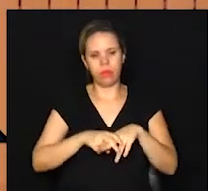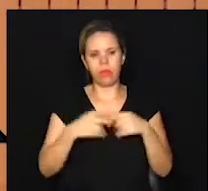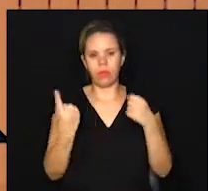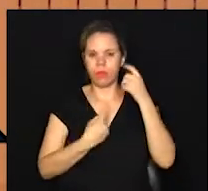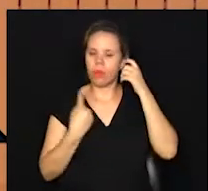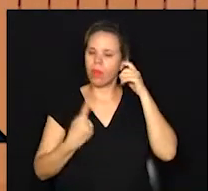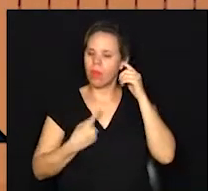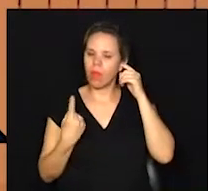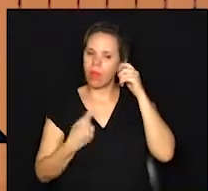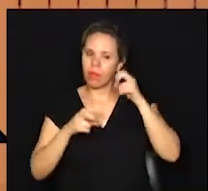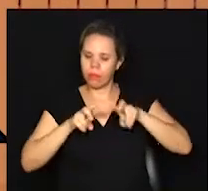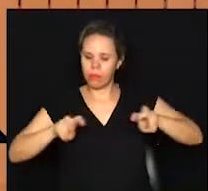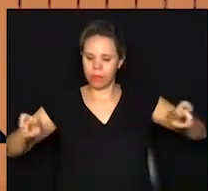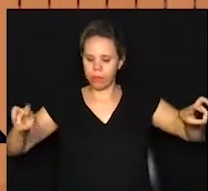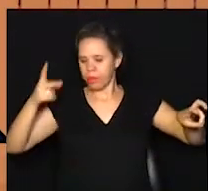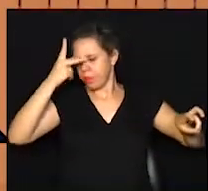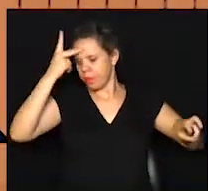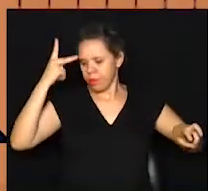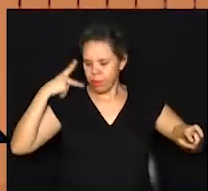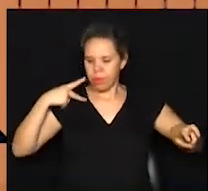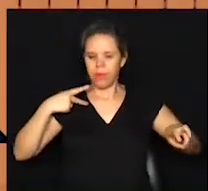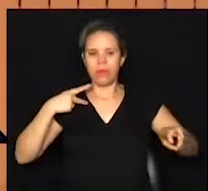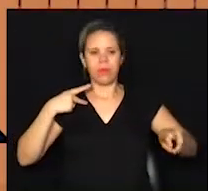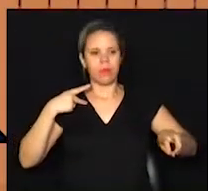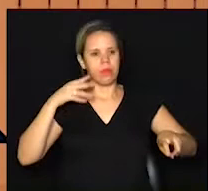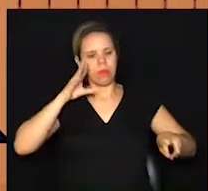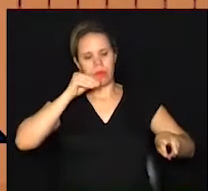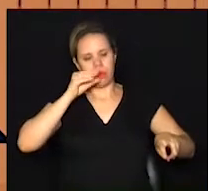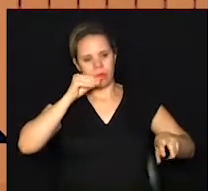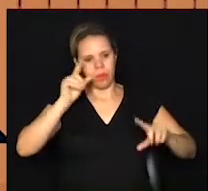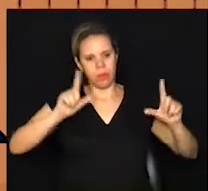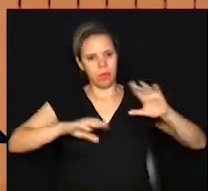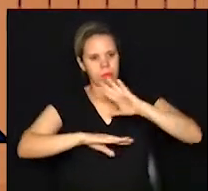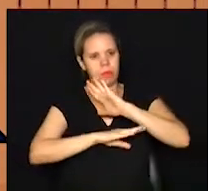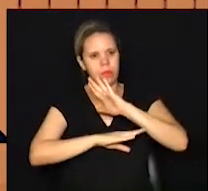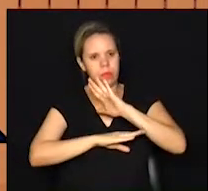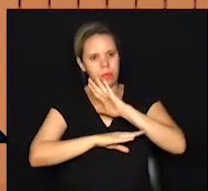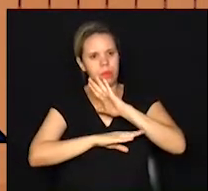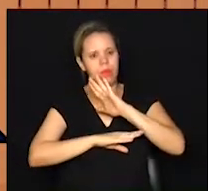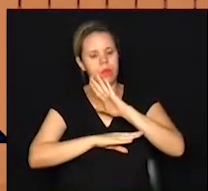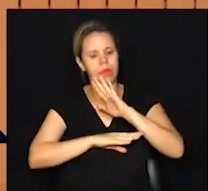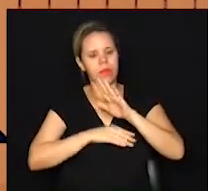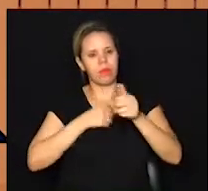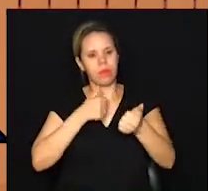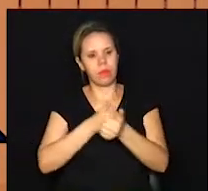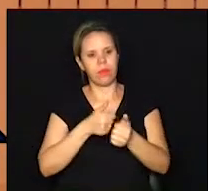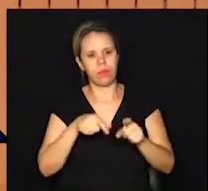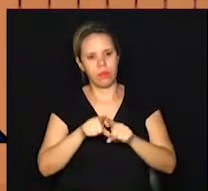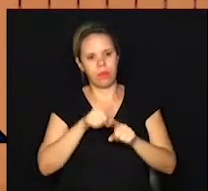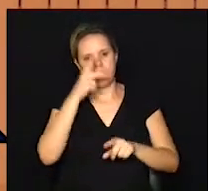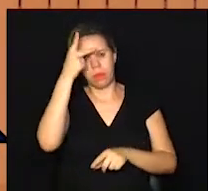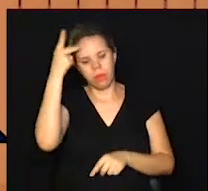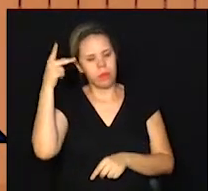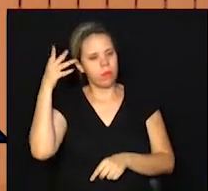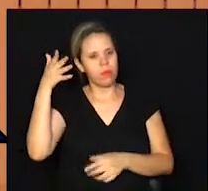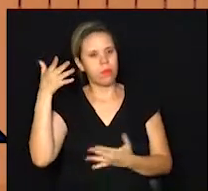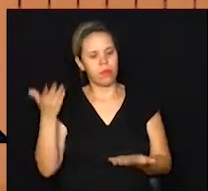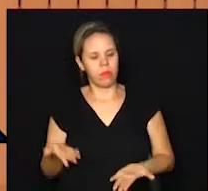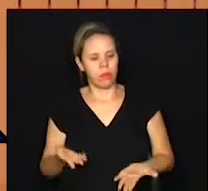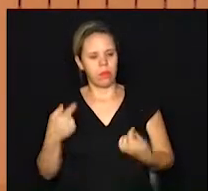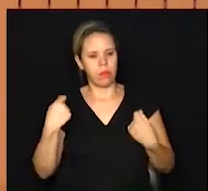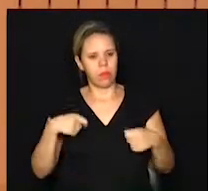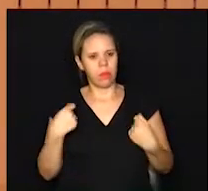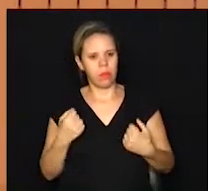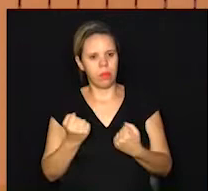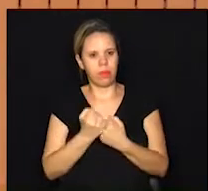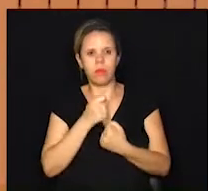sozinho nessa mesa, acompanhado aqui dos técnicos da TV Câmara, do cerimonial, porque precisamos